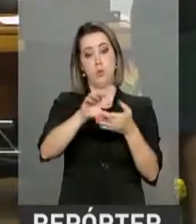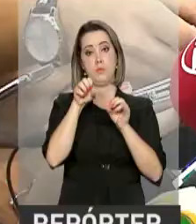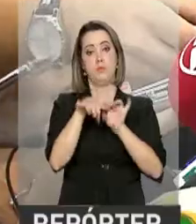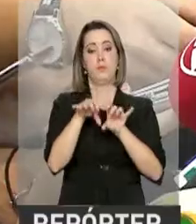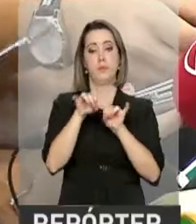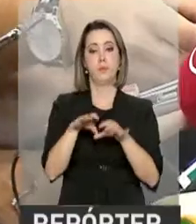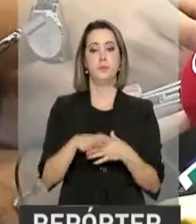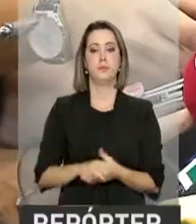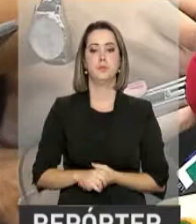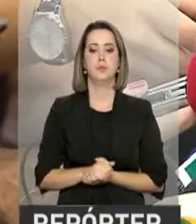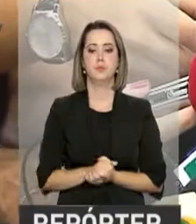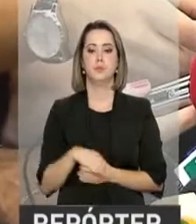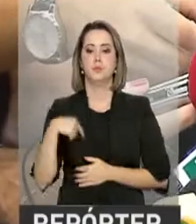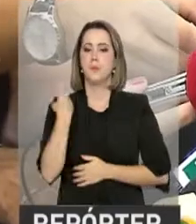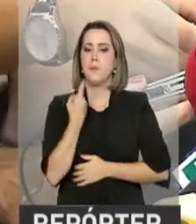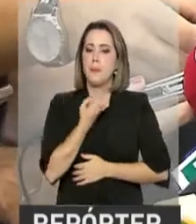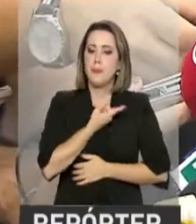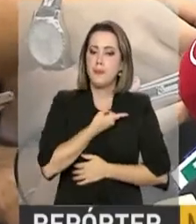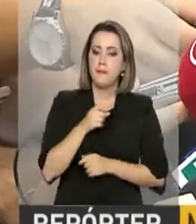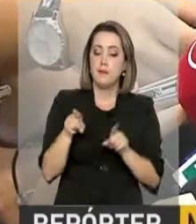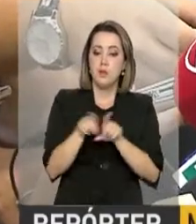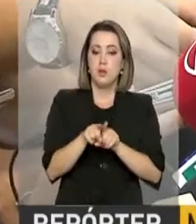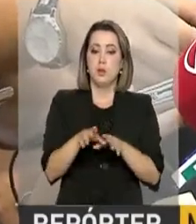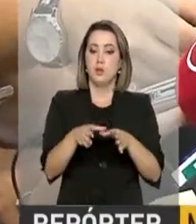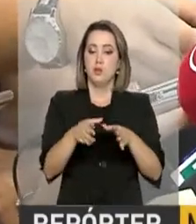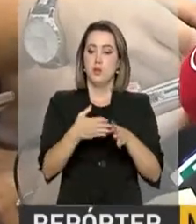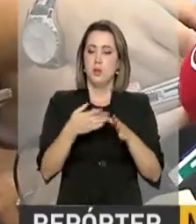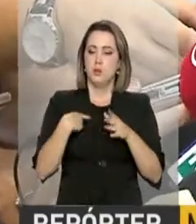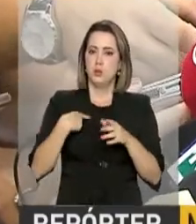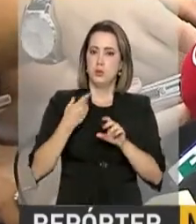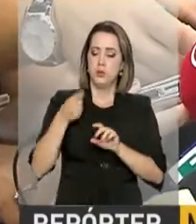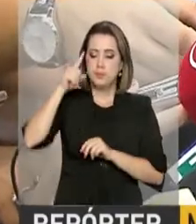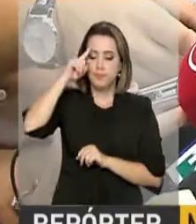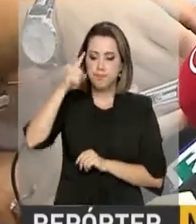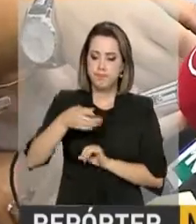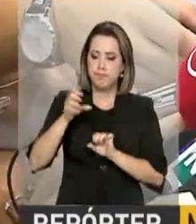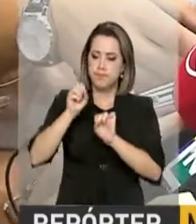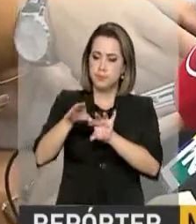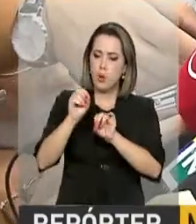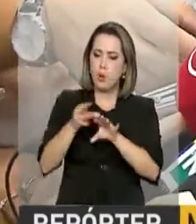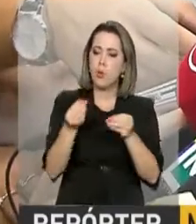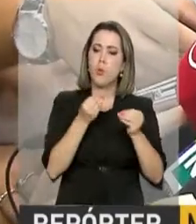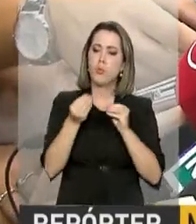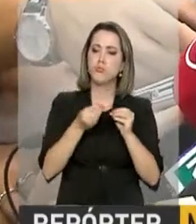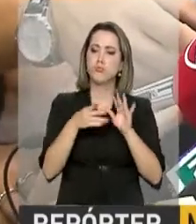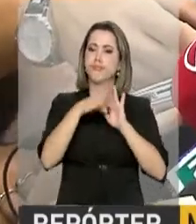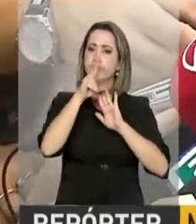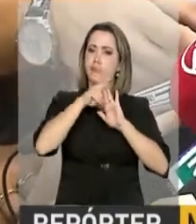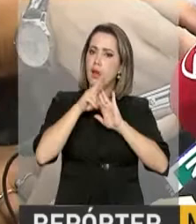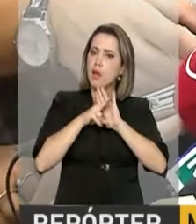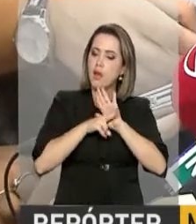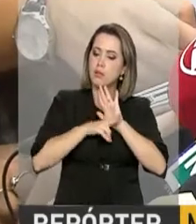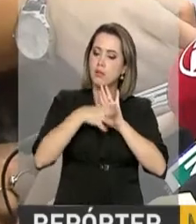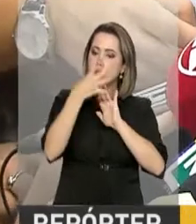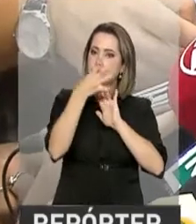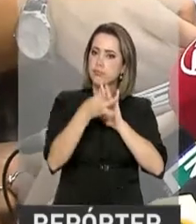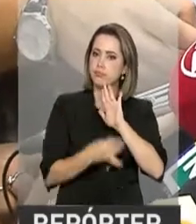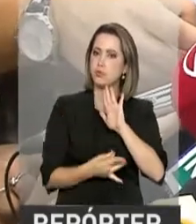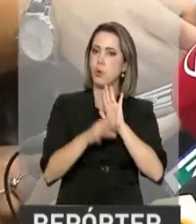me de que a gente gera essa diretriz pela fixação desse comando na base nacional comum